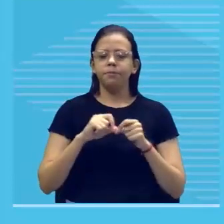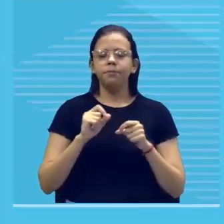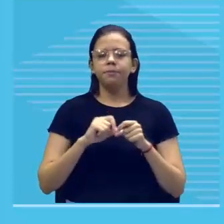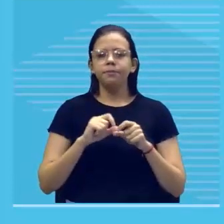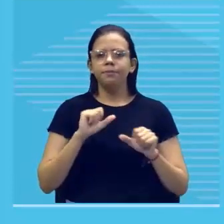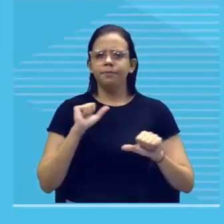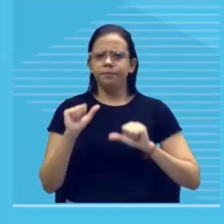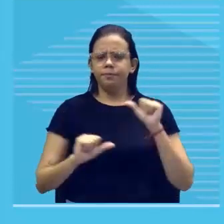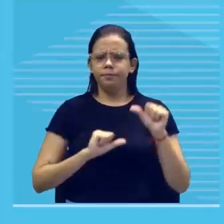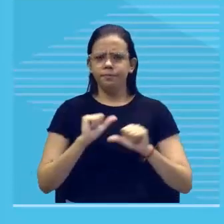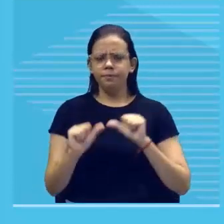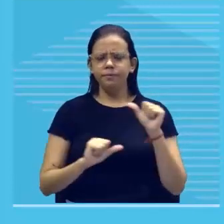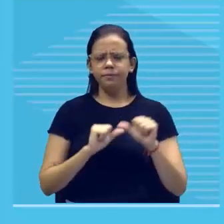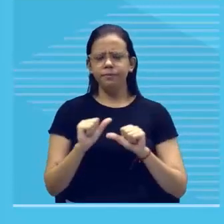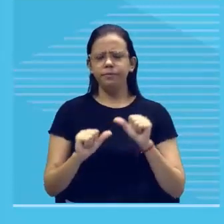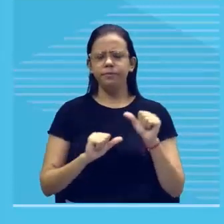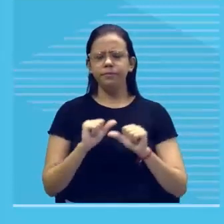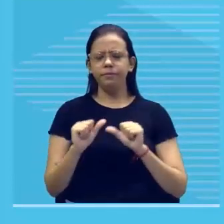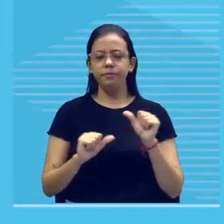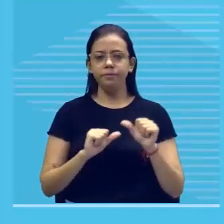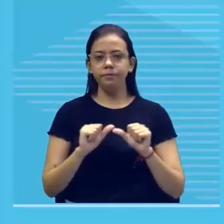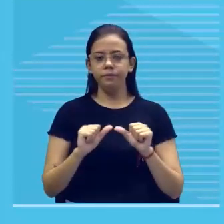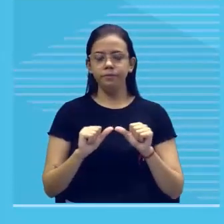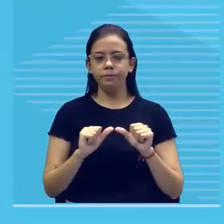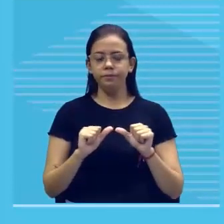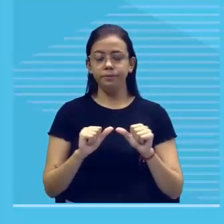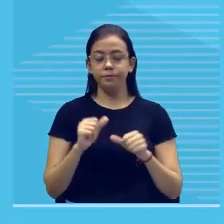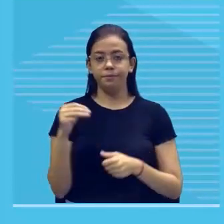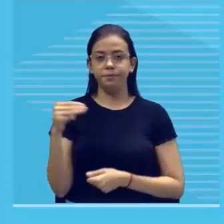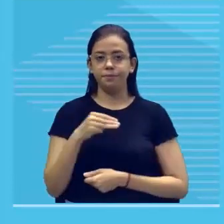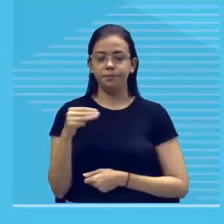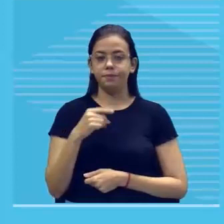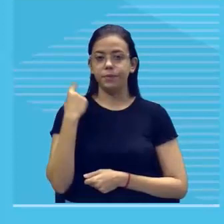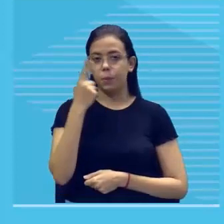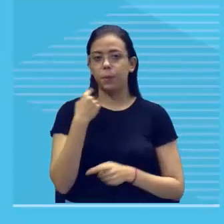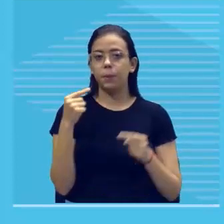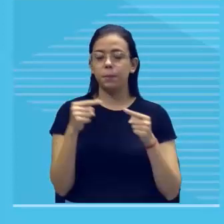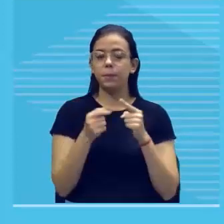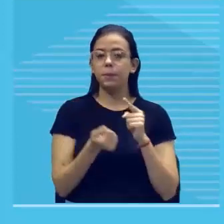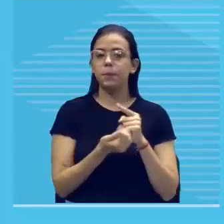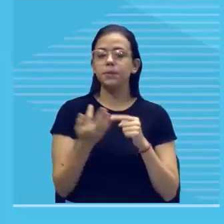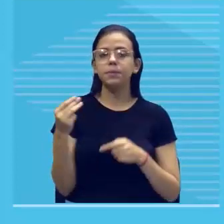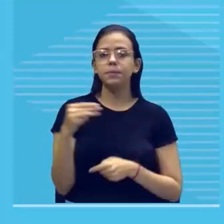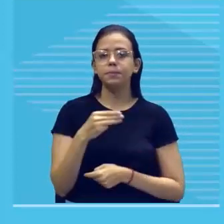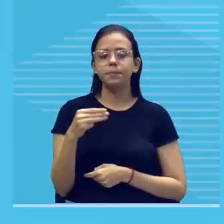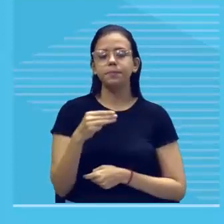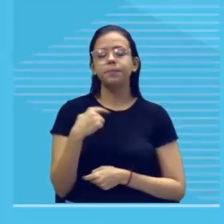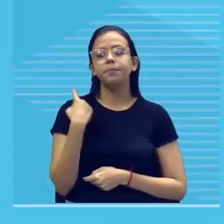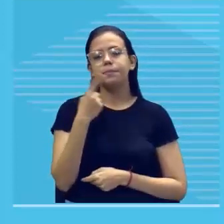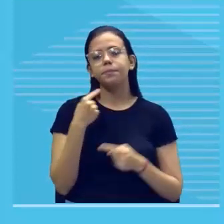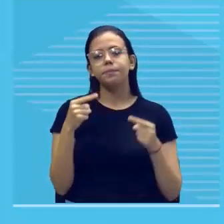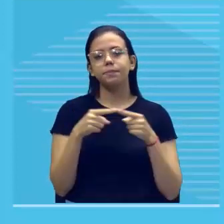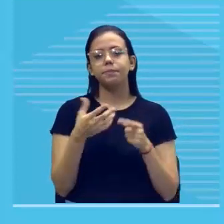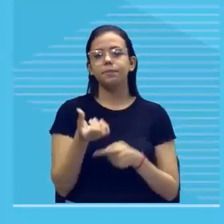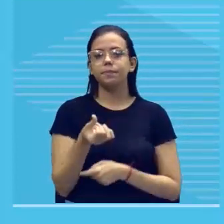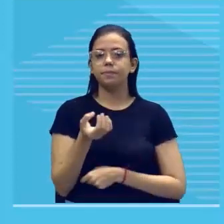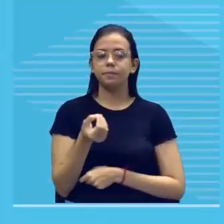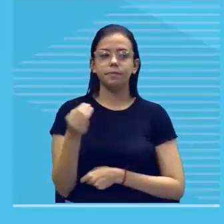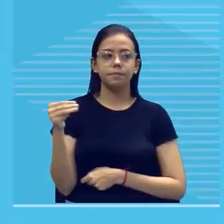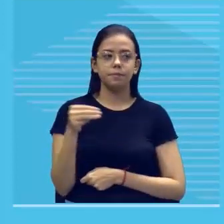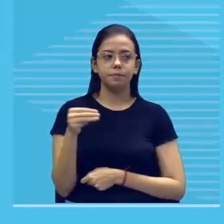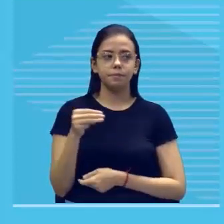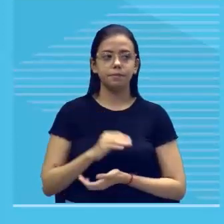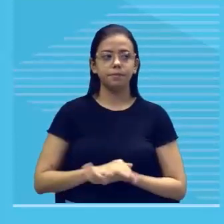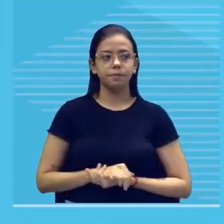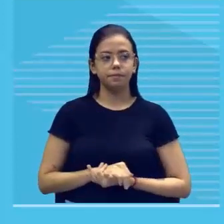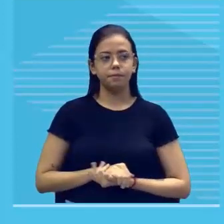transforma essa hora em minutos uma hora quantos minutos uma hora é 60 minutos